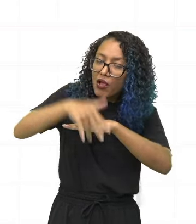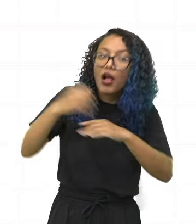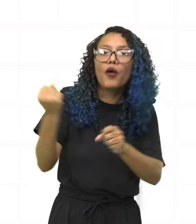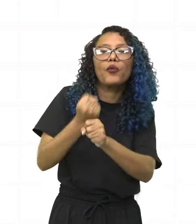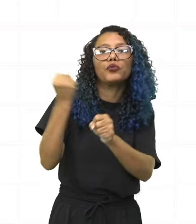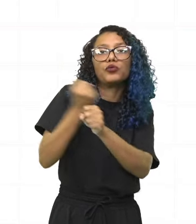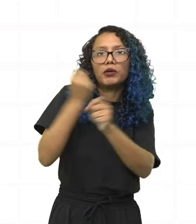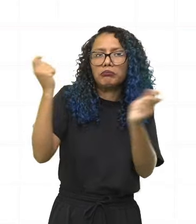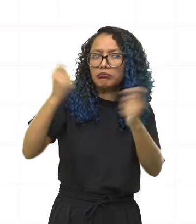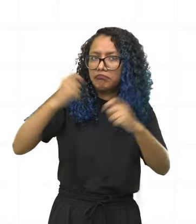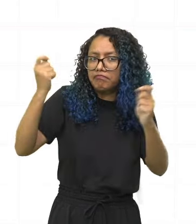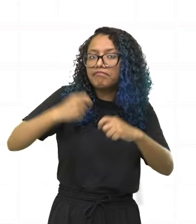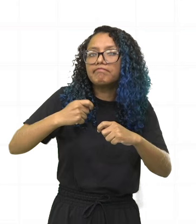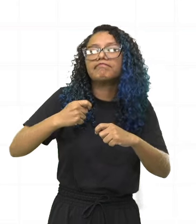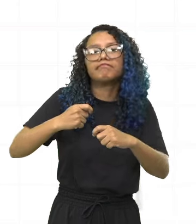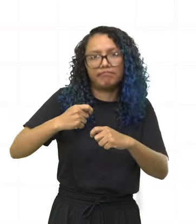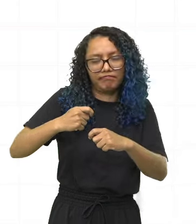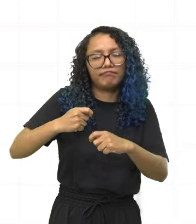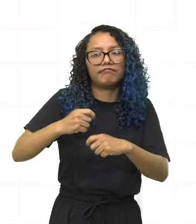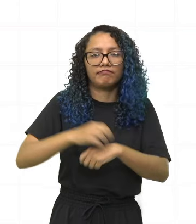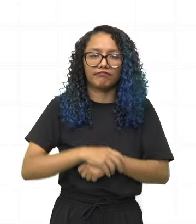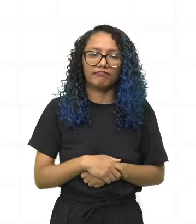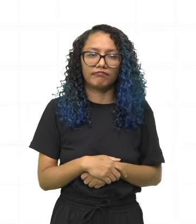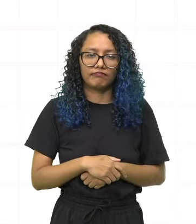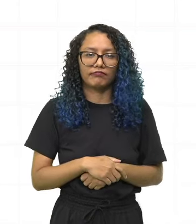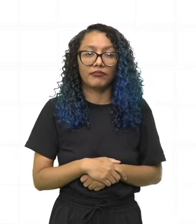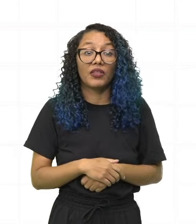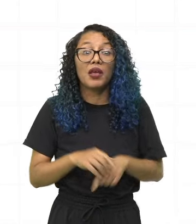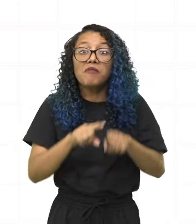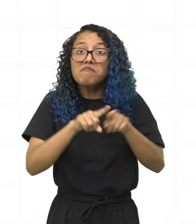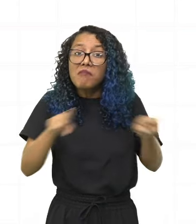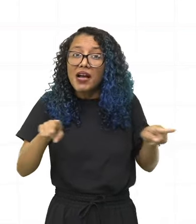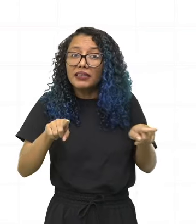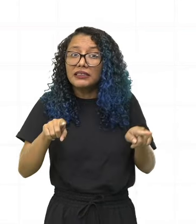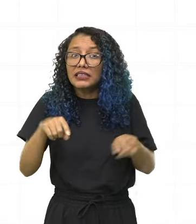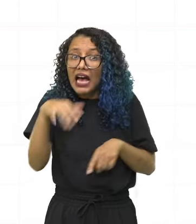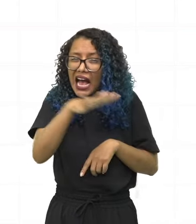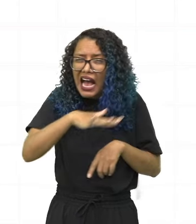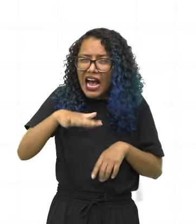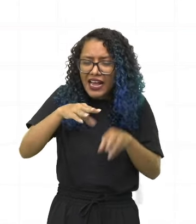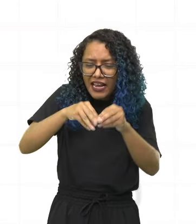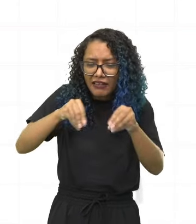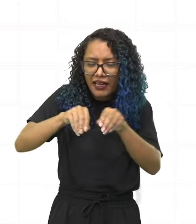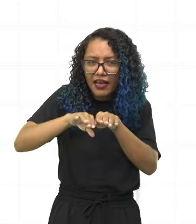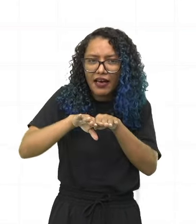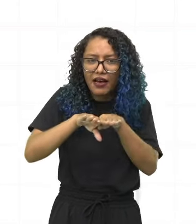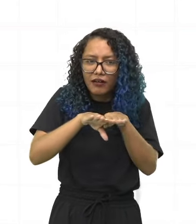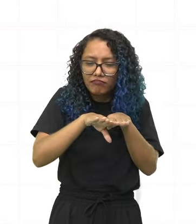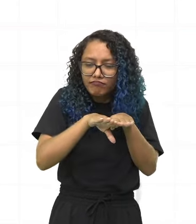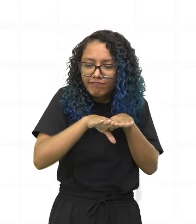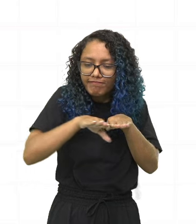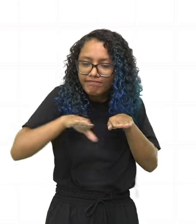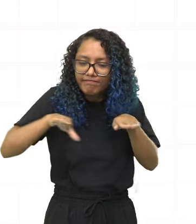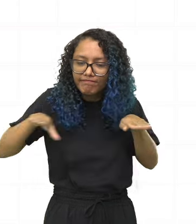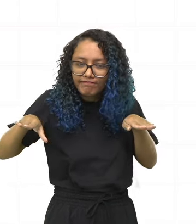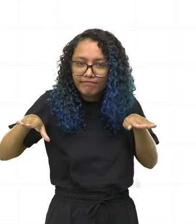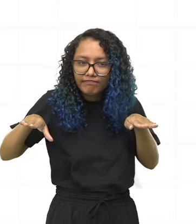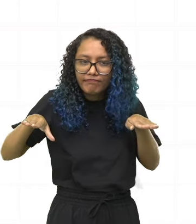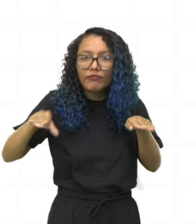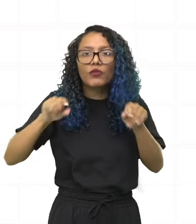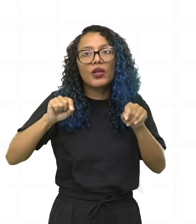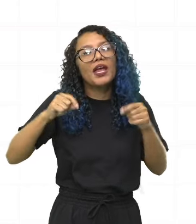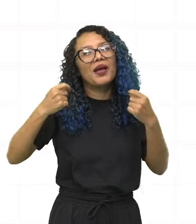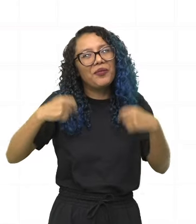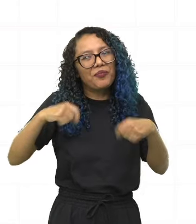nós temos uma característica. Já as regiões de Planície, vai ser necessário ali fazer o